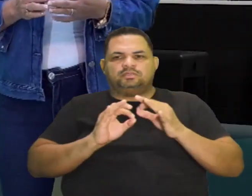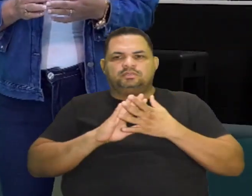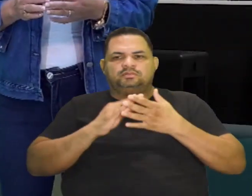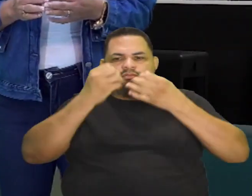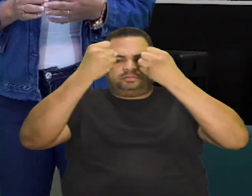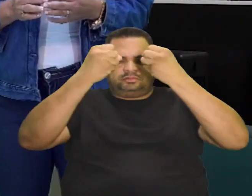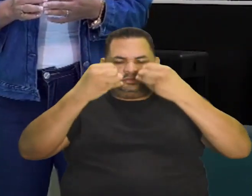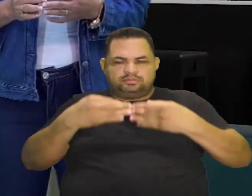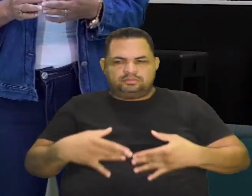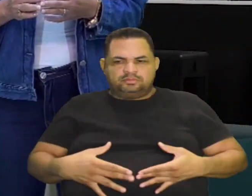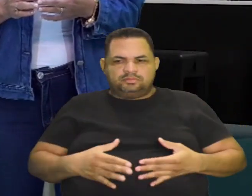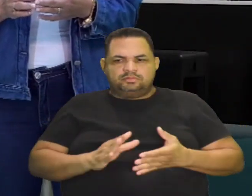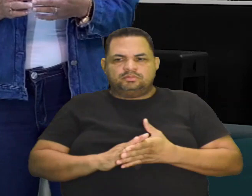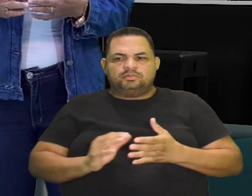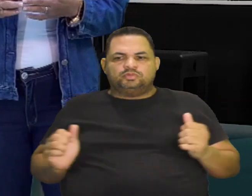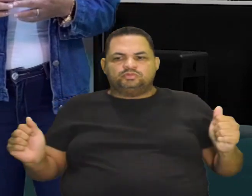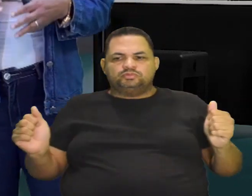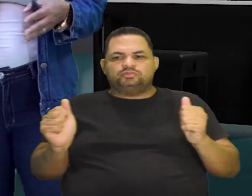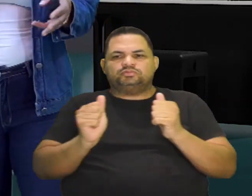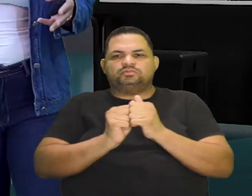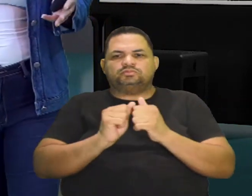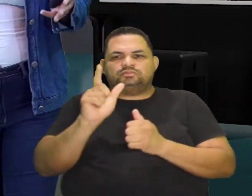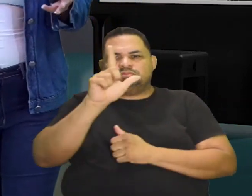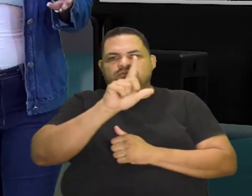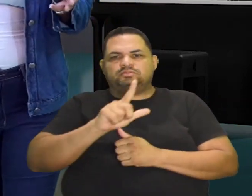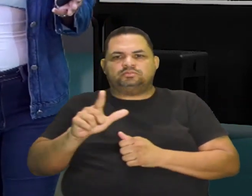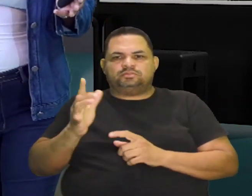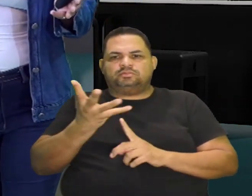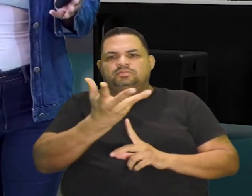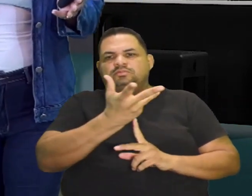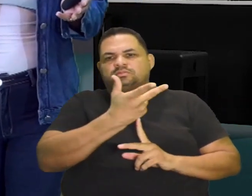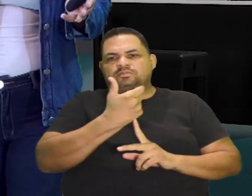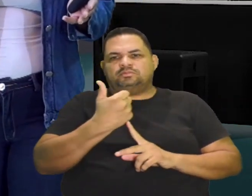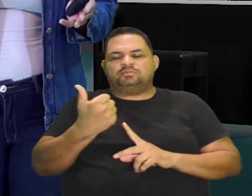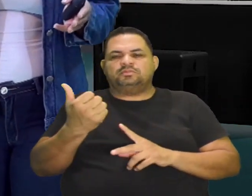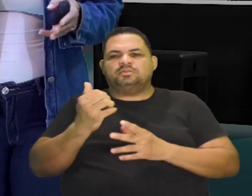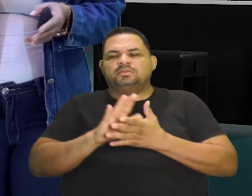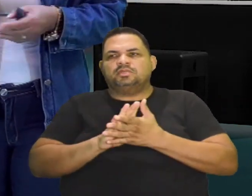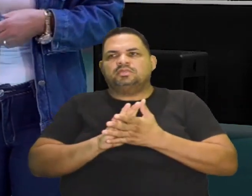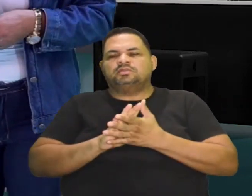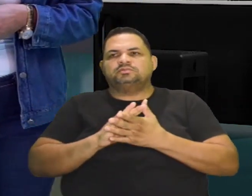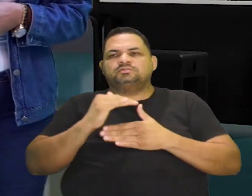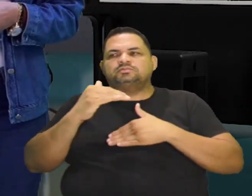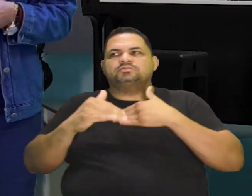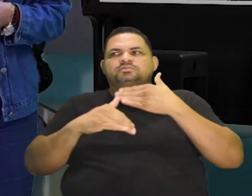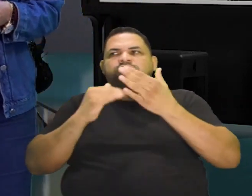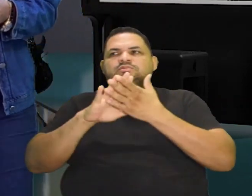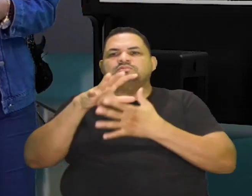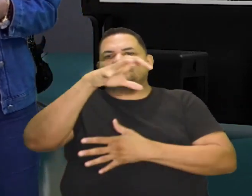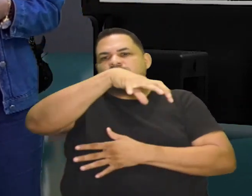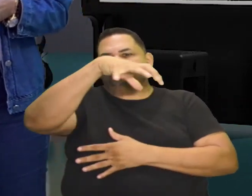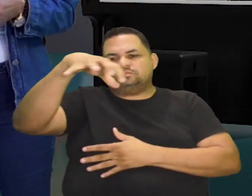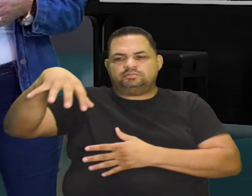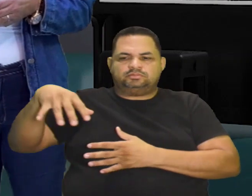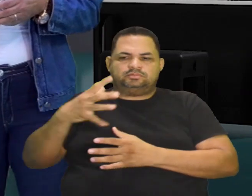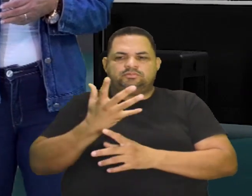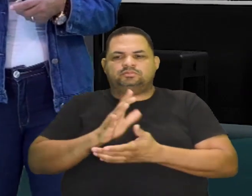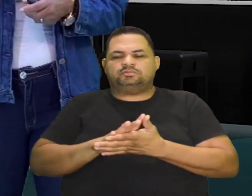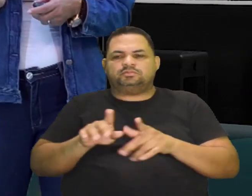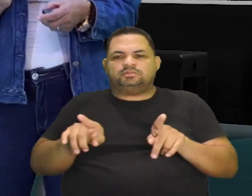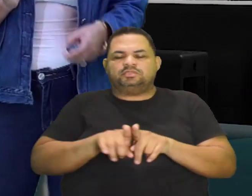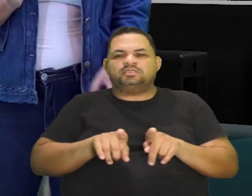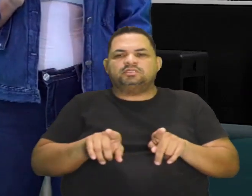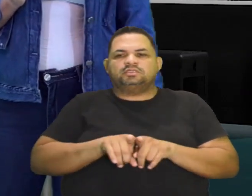abordagem aí com a literatura, a arte. Se desenvolveu em várias áreas, né? Principalmente também na literatura.